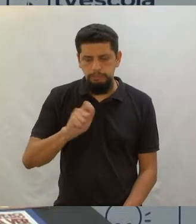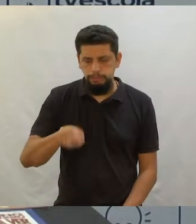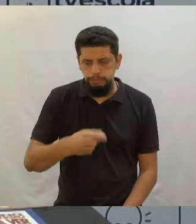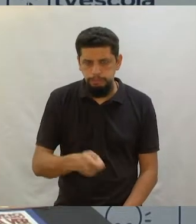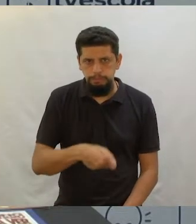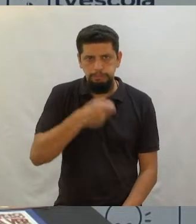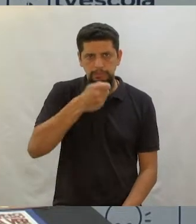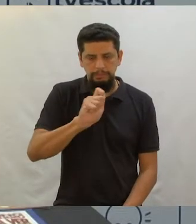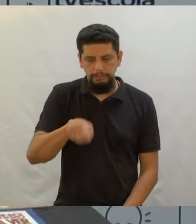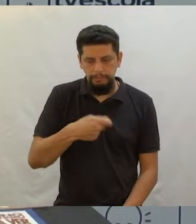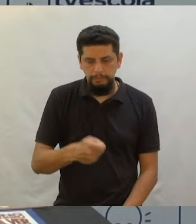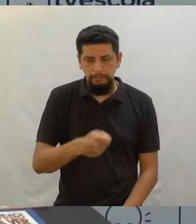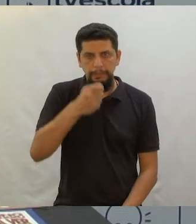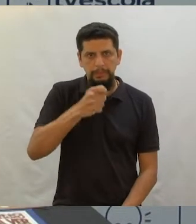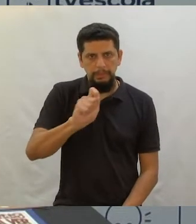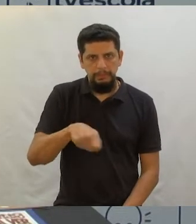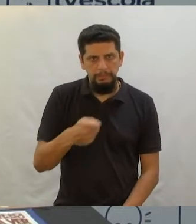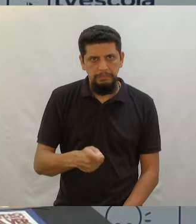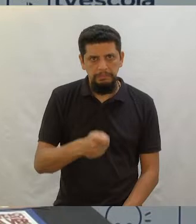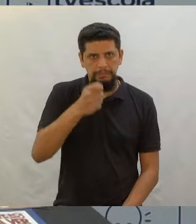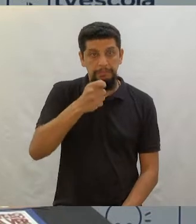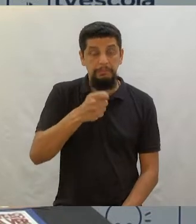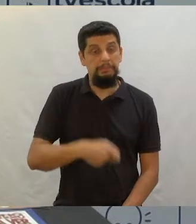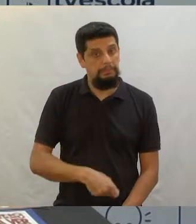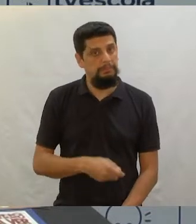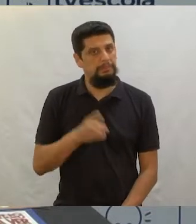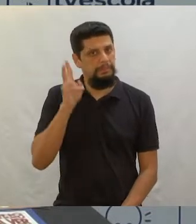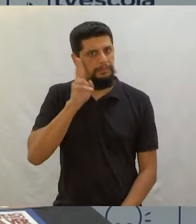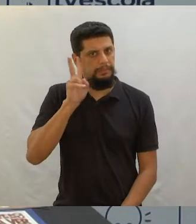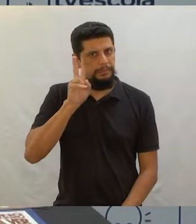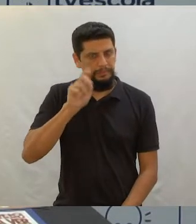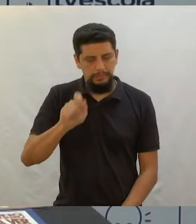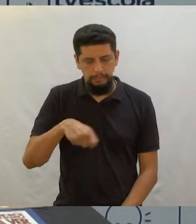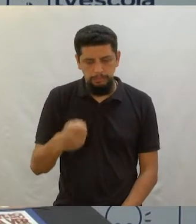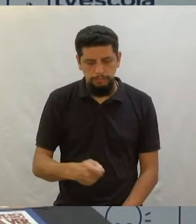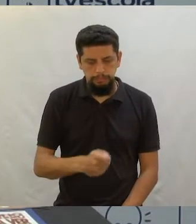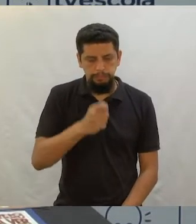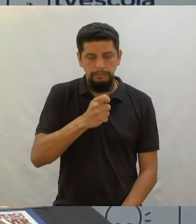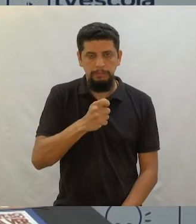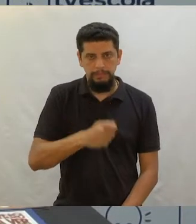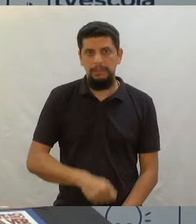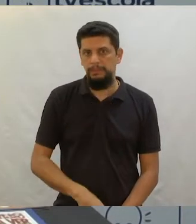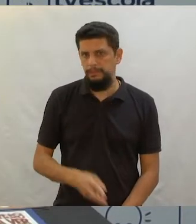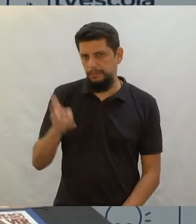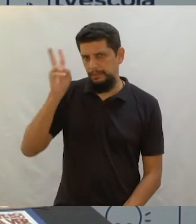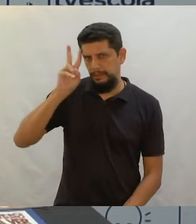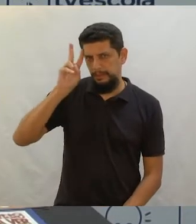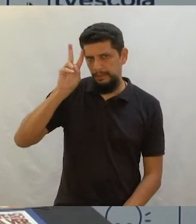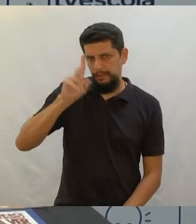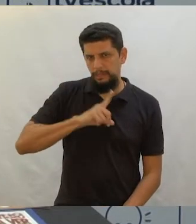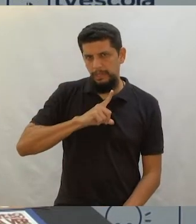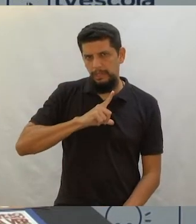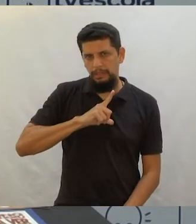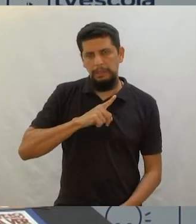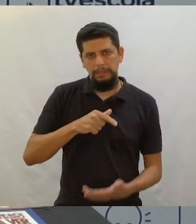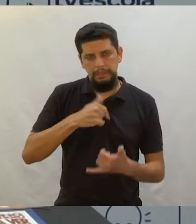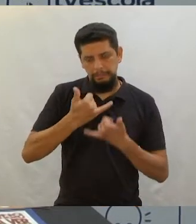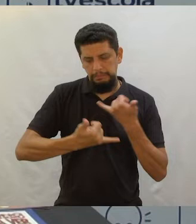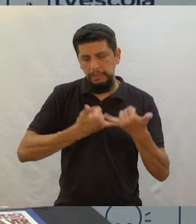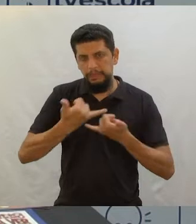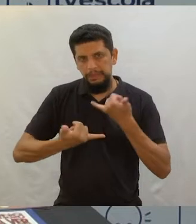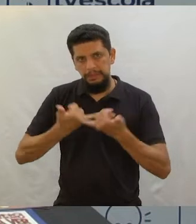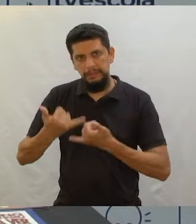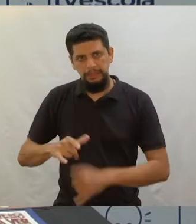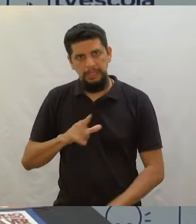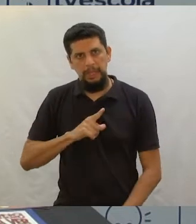desse aquele de ficar jogando e acertar ali no no pauzinho vamos dizer assim lembram dessa tinha bastante ainda